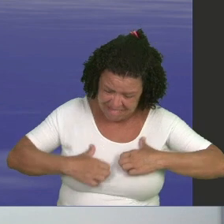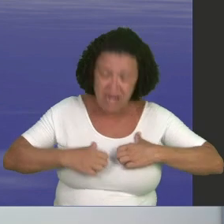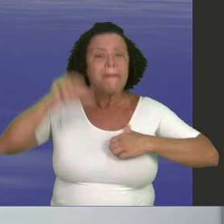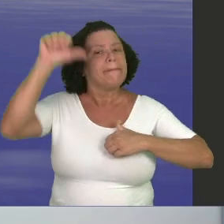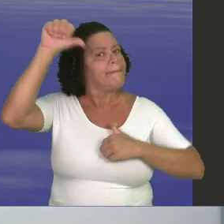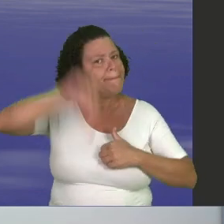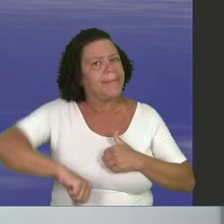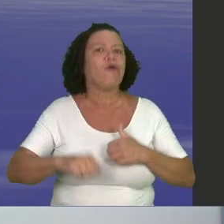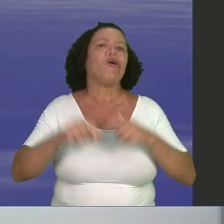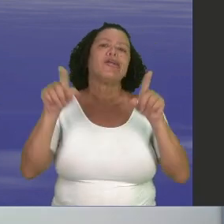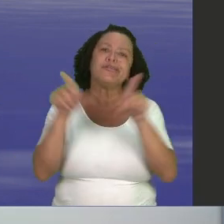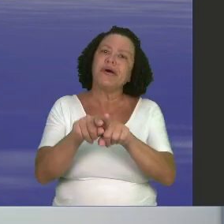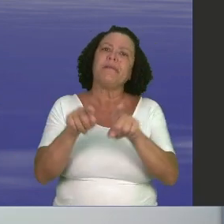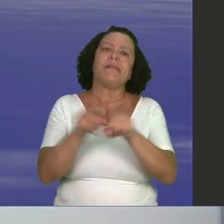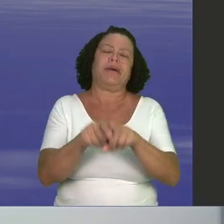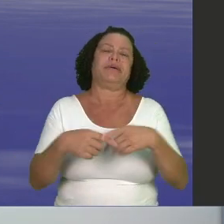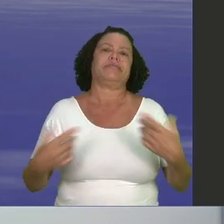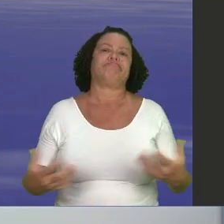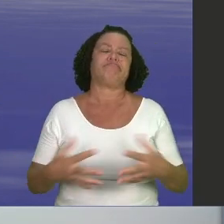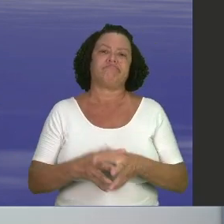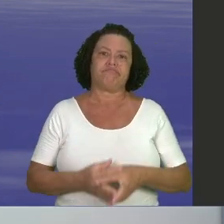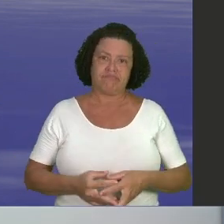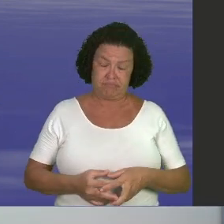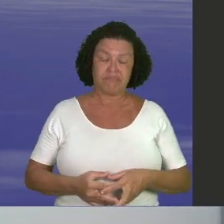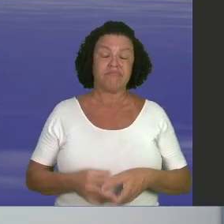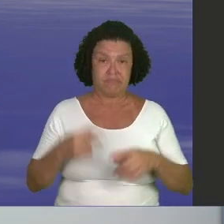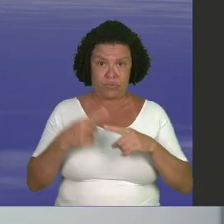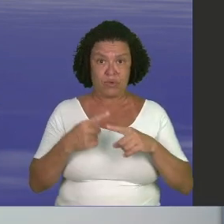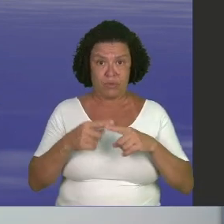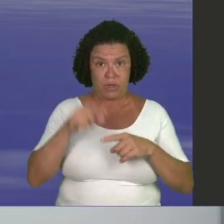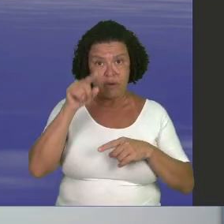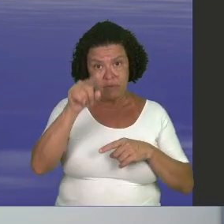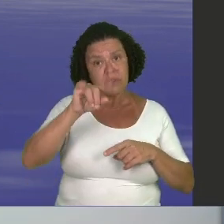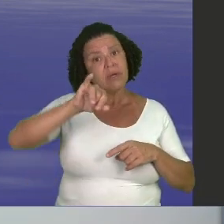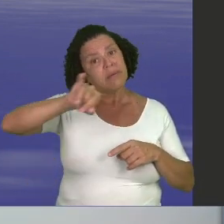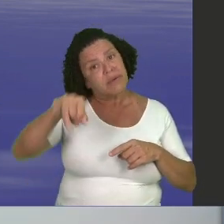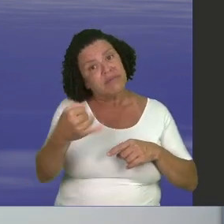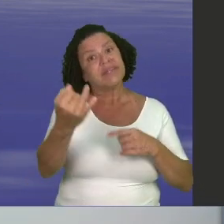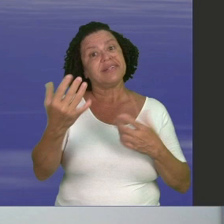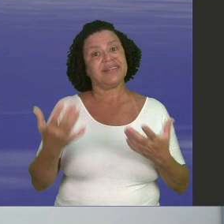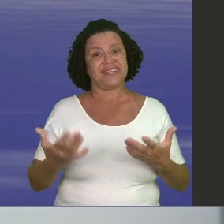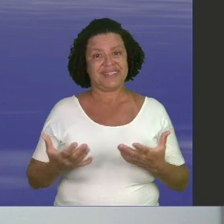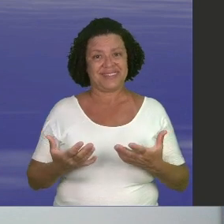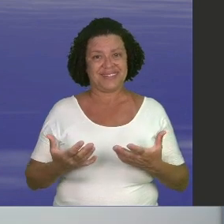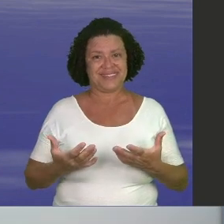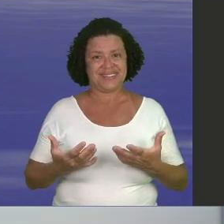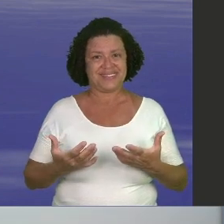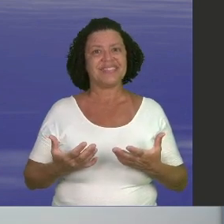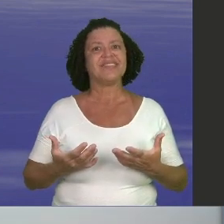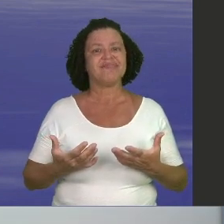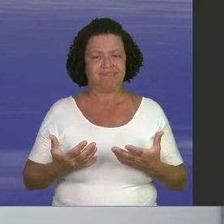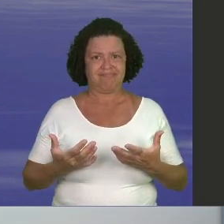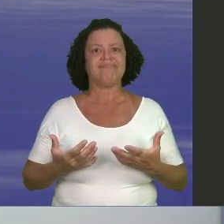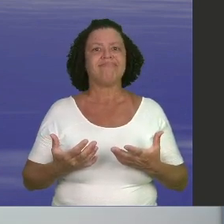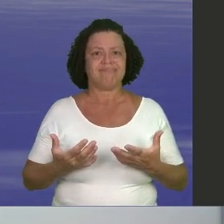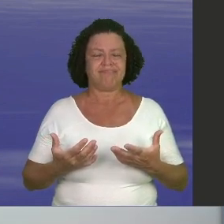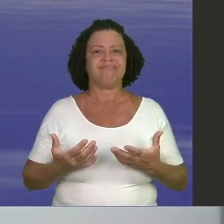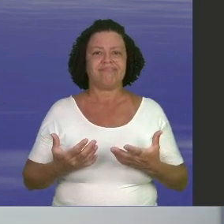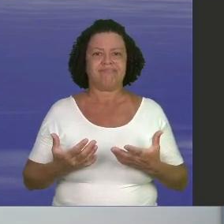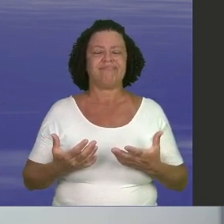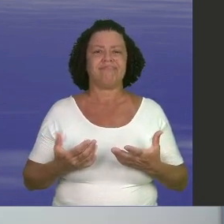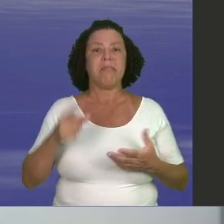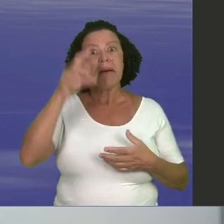a sua situação, porque você, em vez de aproveitar essa falta de bens